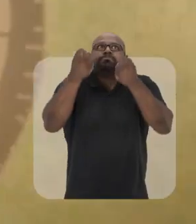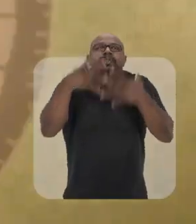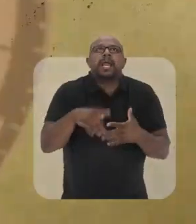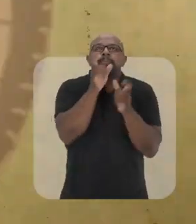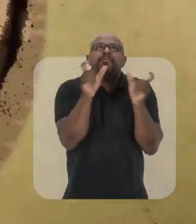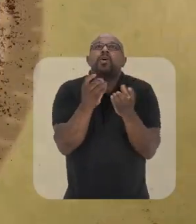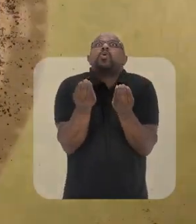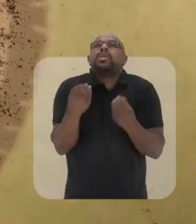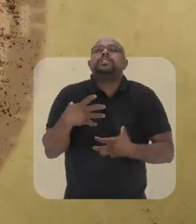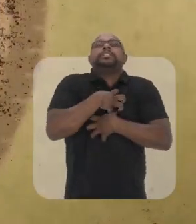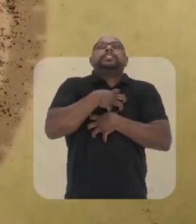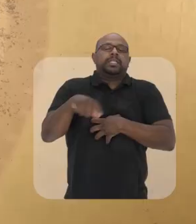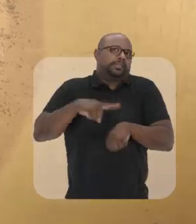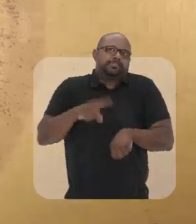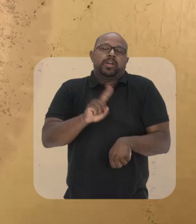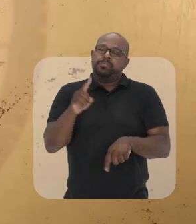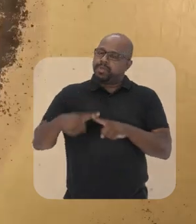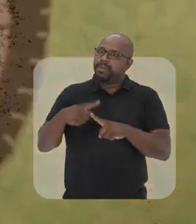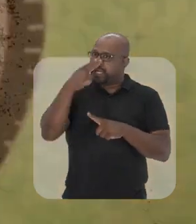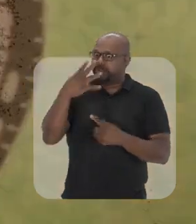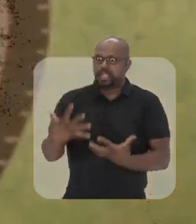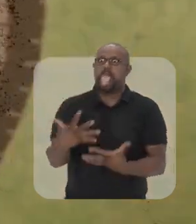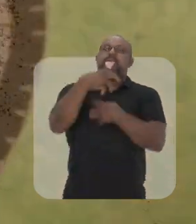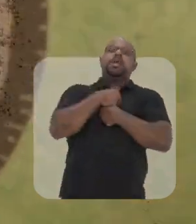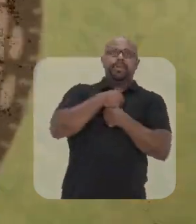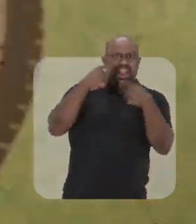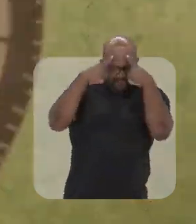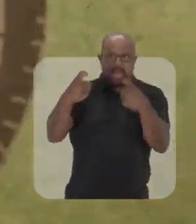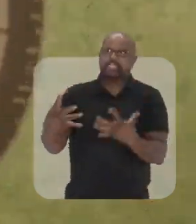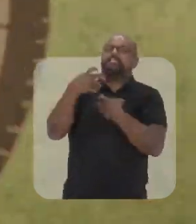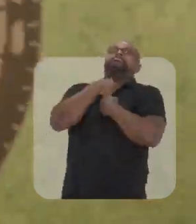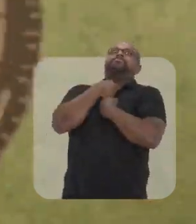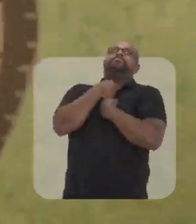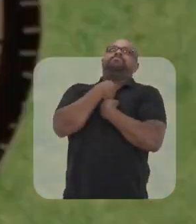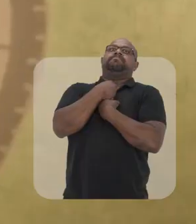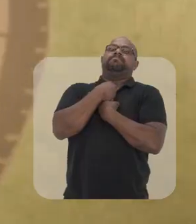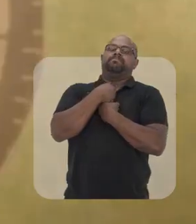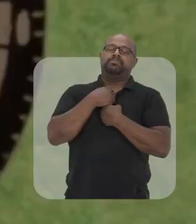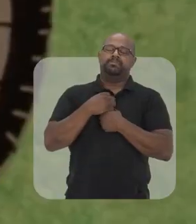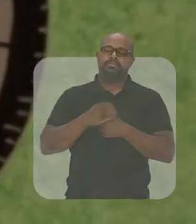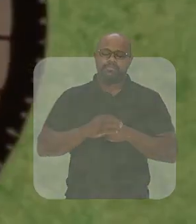assim, em palavras, o que que me engoliu naquele momento. Porque foi isso. Me senti engolida mesmo por aquela violência.